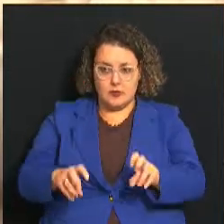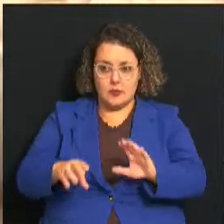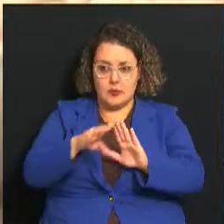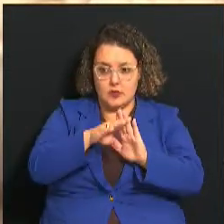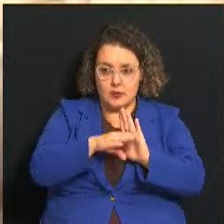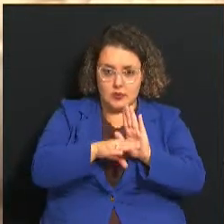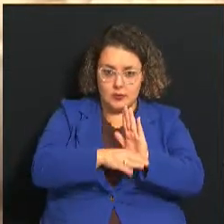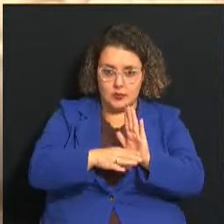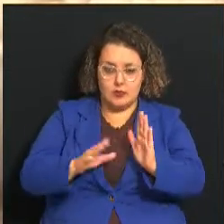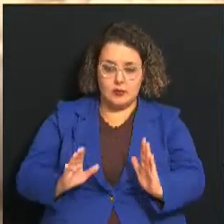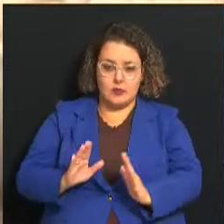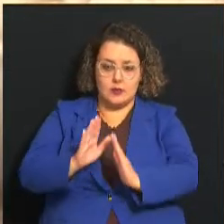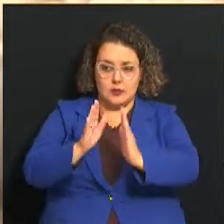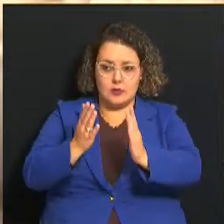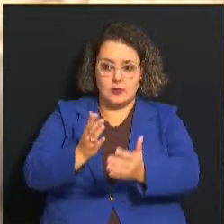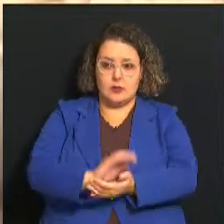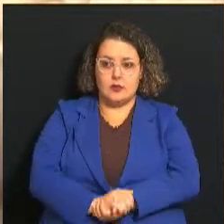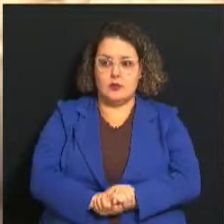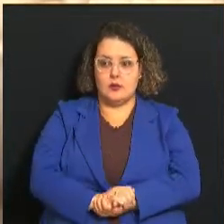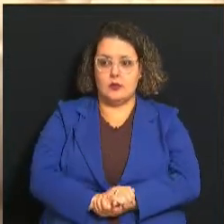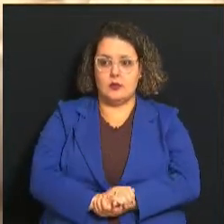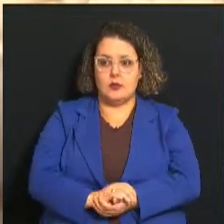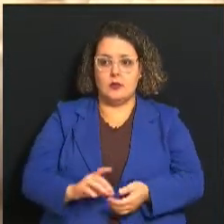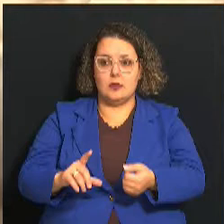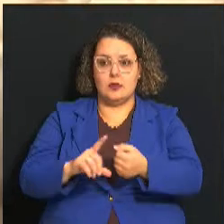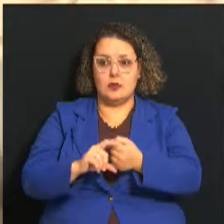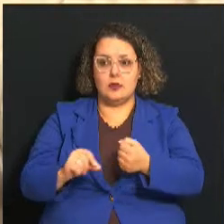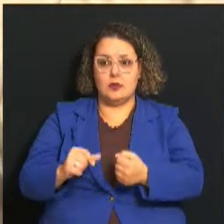frente. Artigo 12.